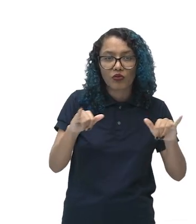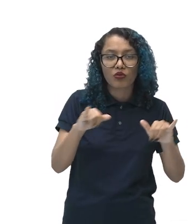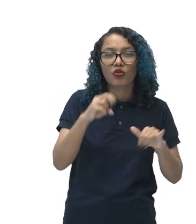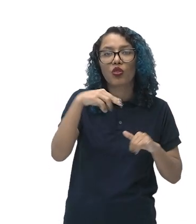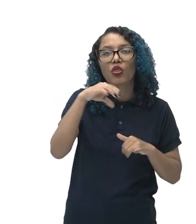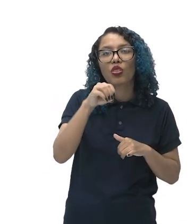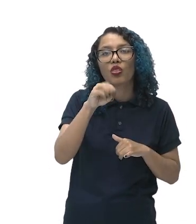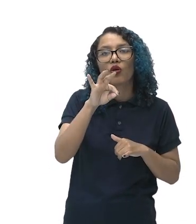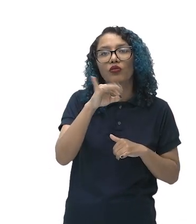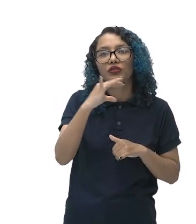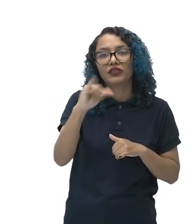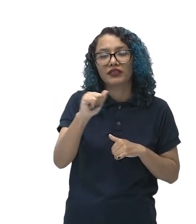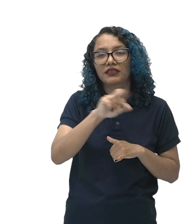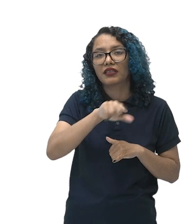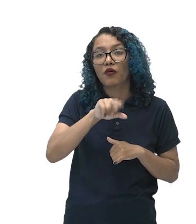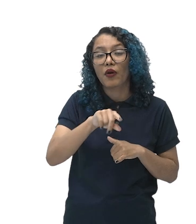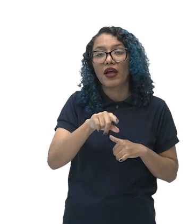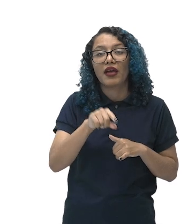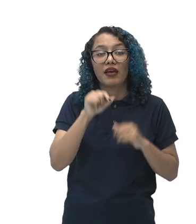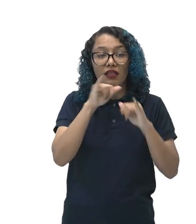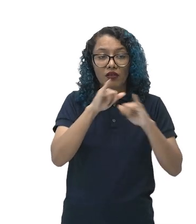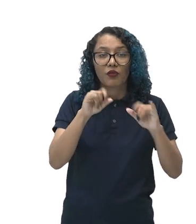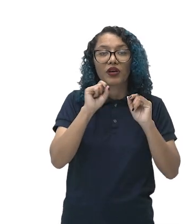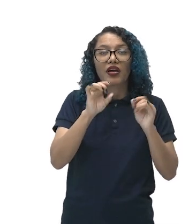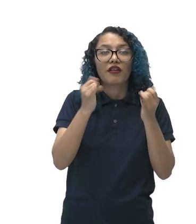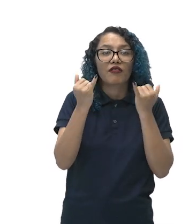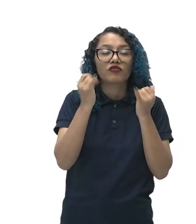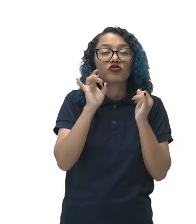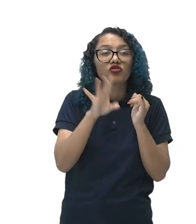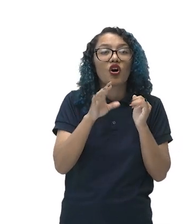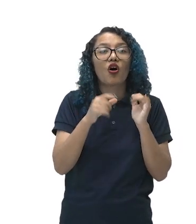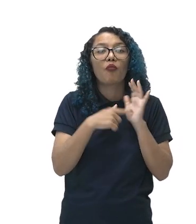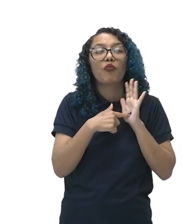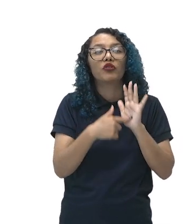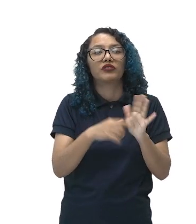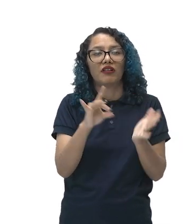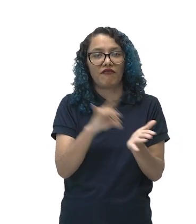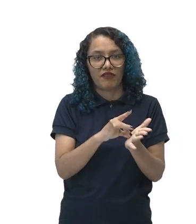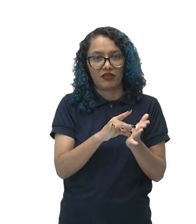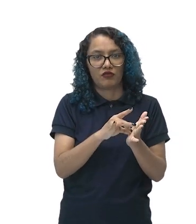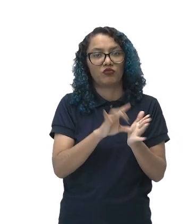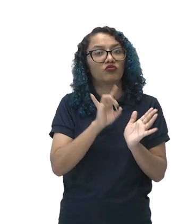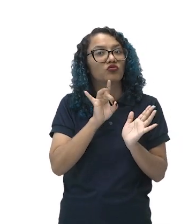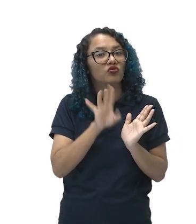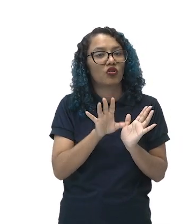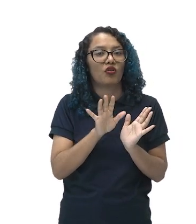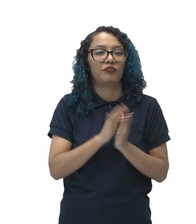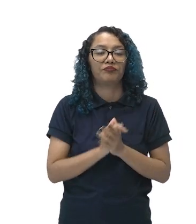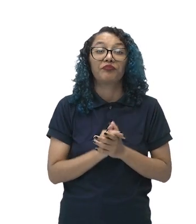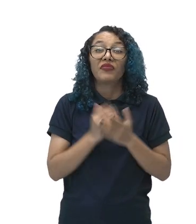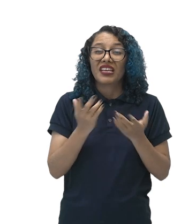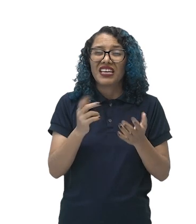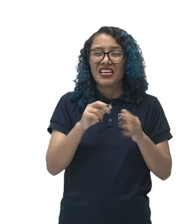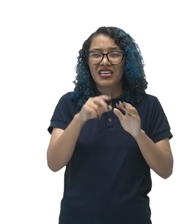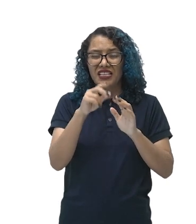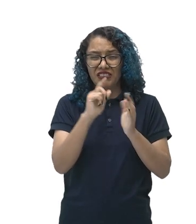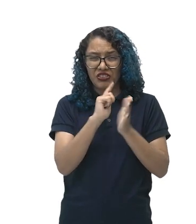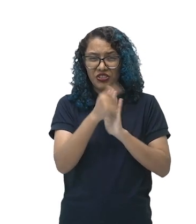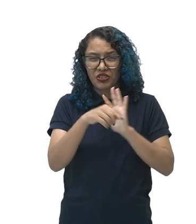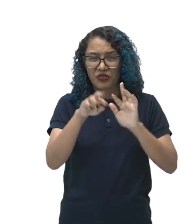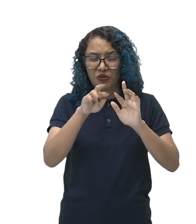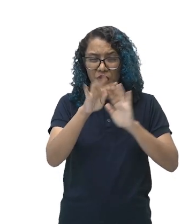traz fato, tá bom? Ela vai só noticiar. E esses diferentes gêneros textuais, eles